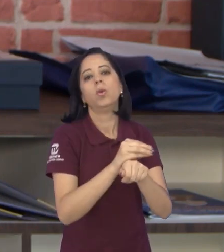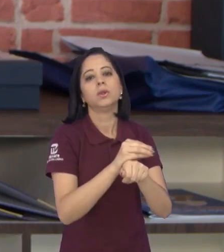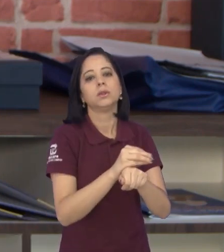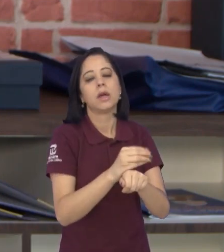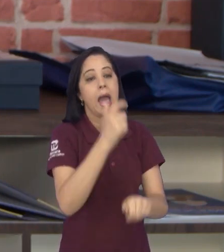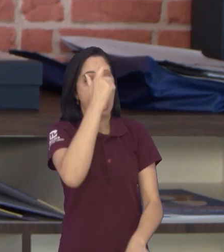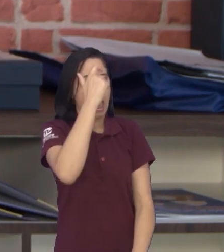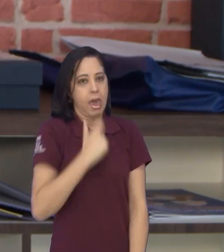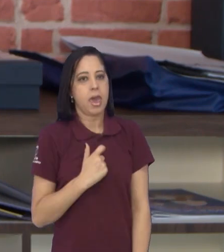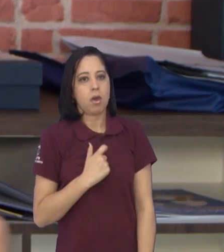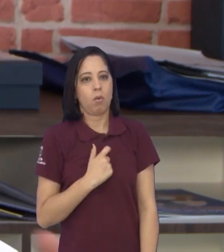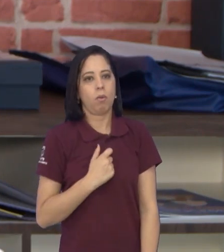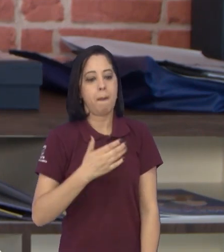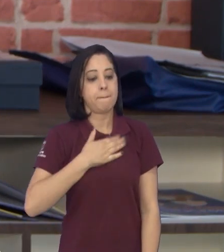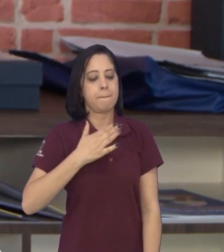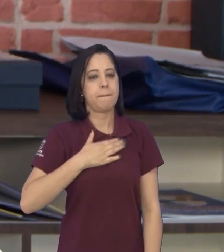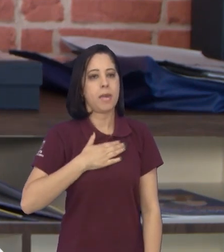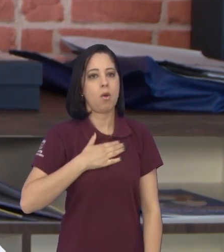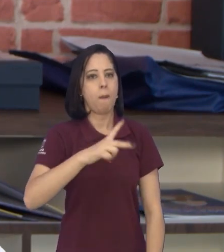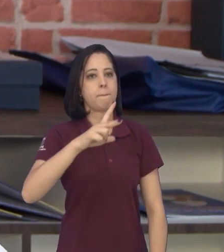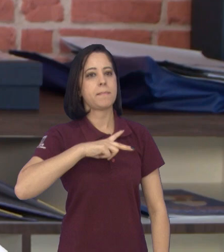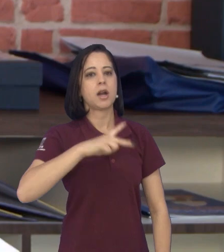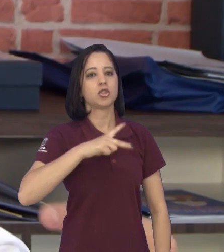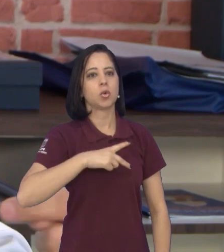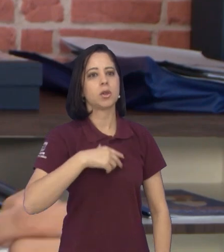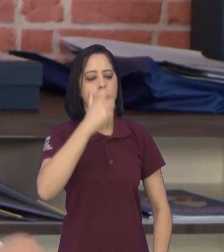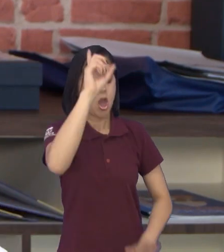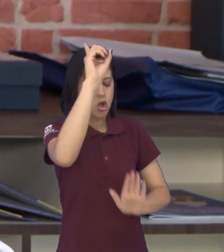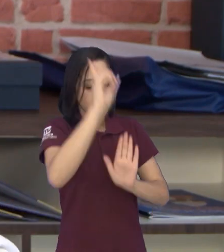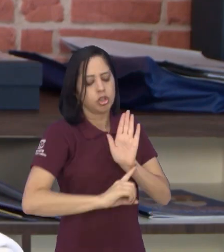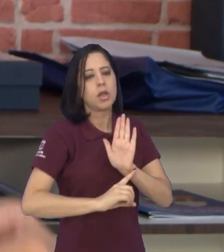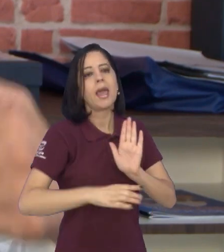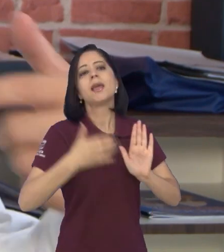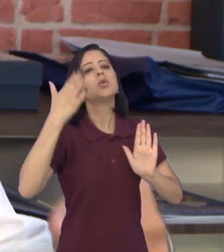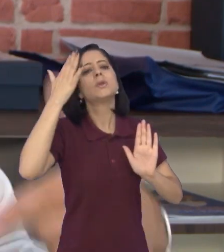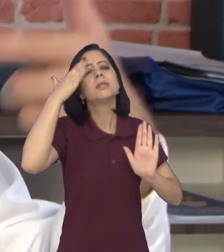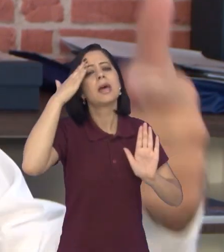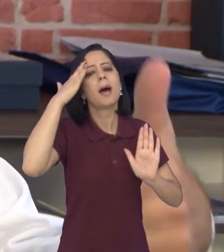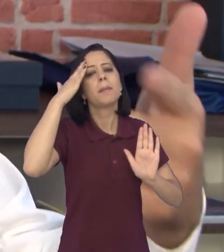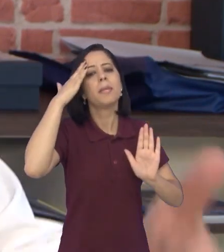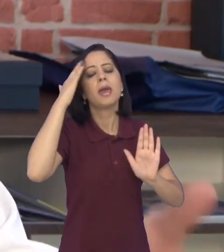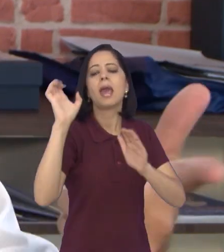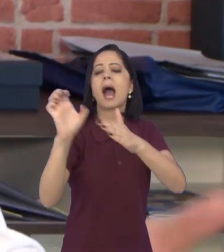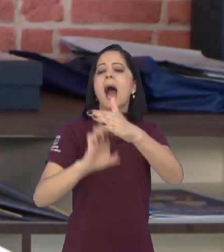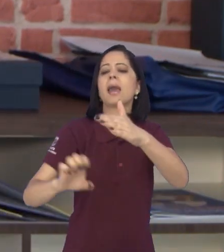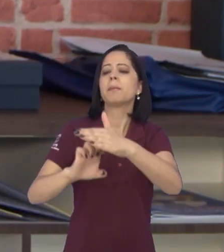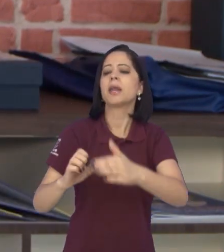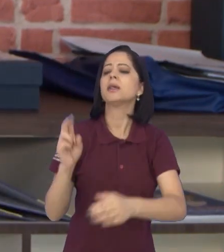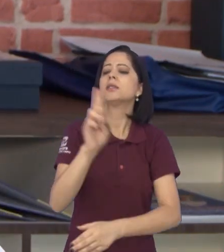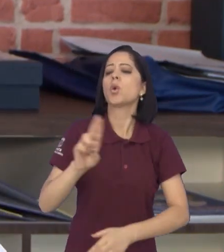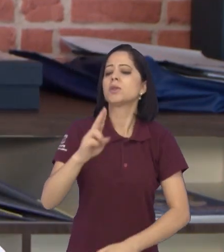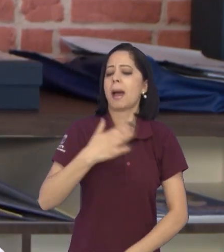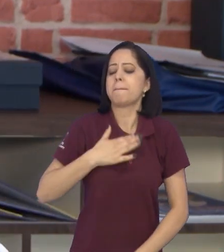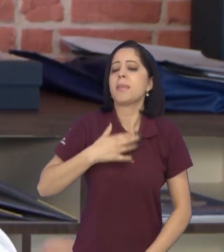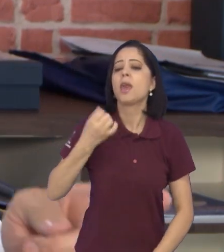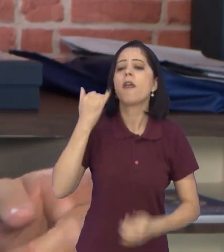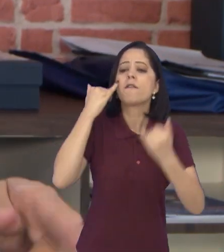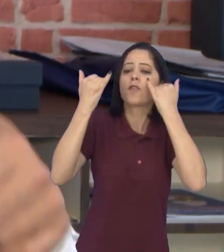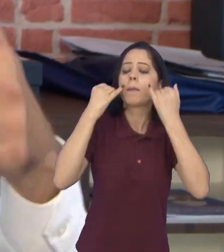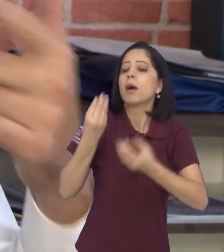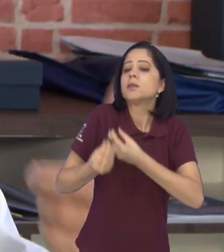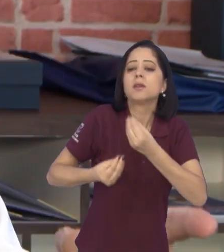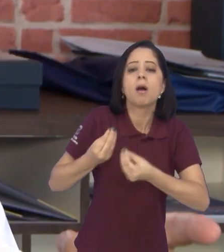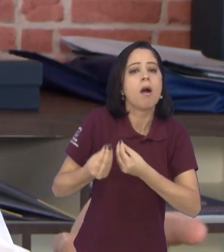eu, titular de dados, eu tenho o direito de saber o que a empresa faz com os meus dados. E ela